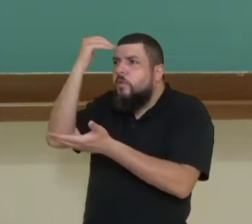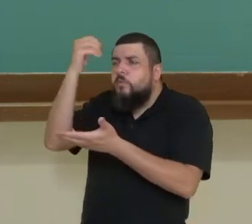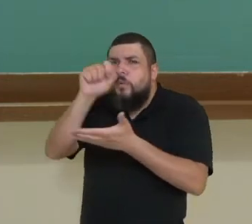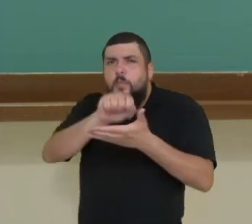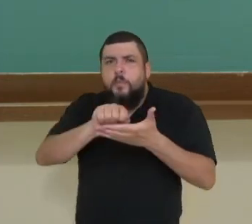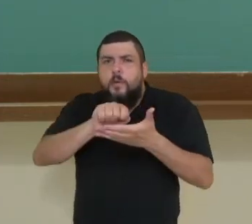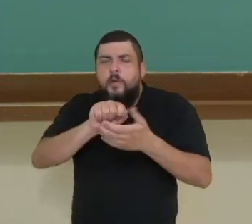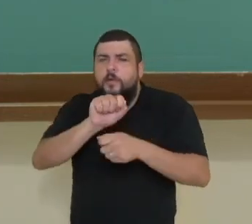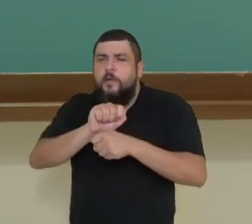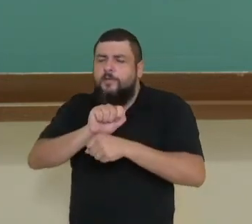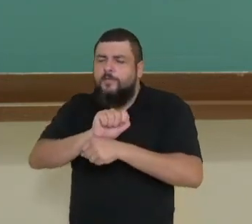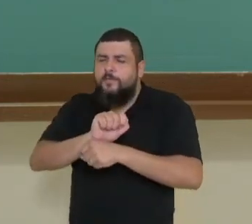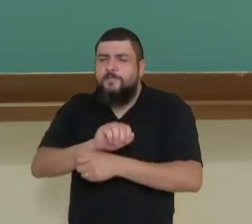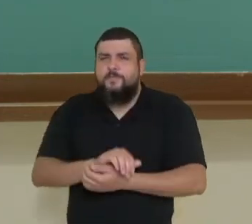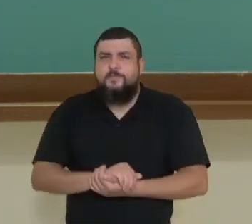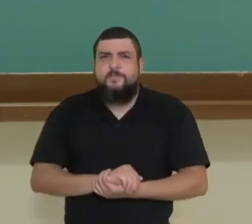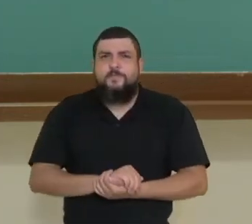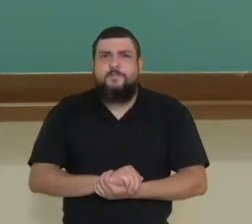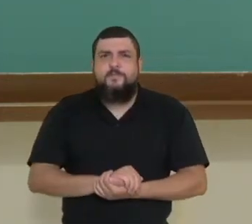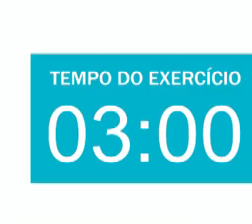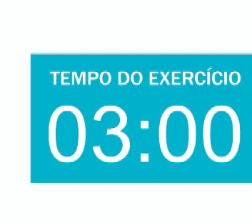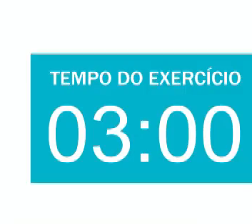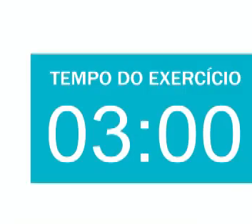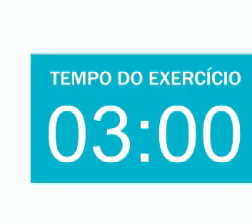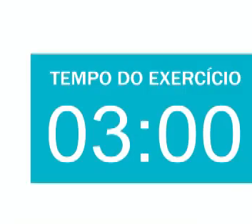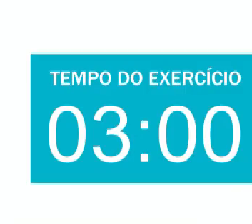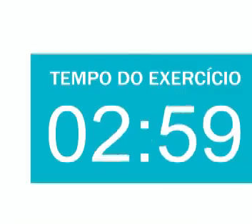Faz aí, que eu te aguardo aqui.